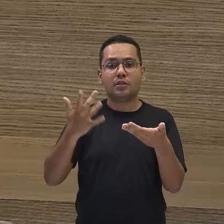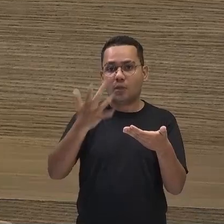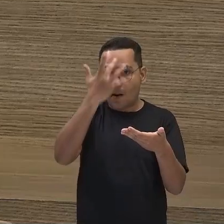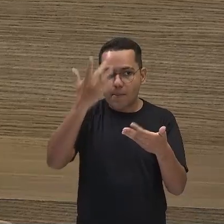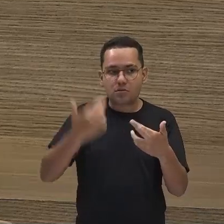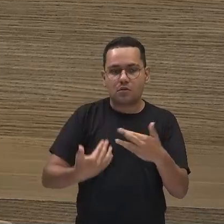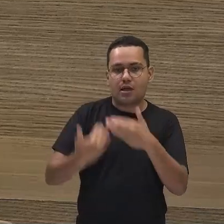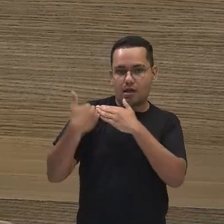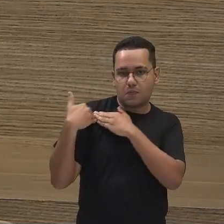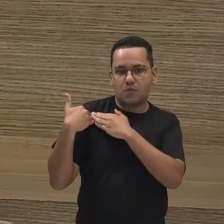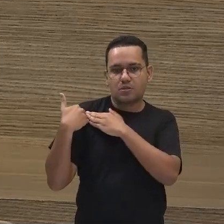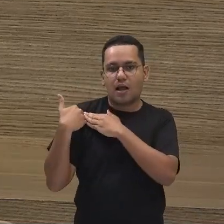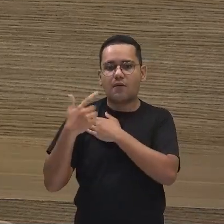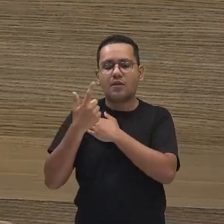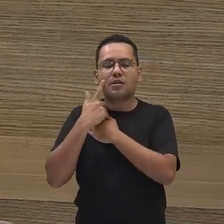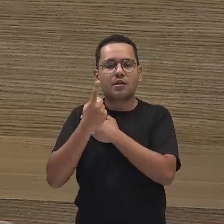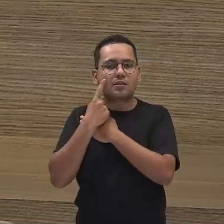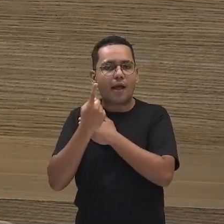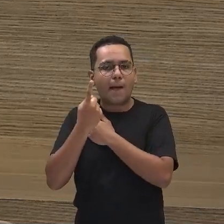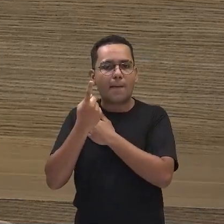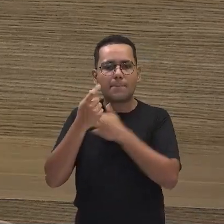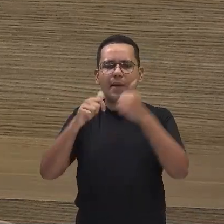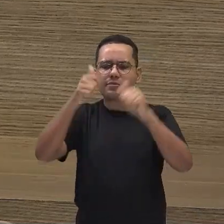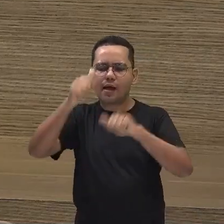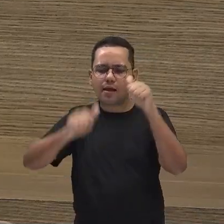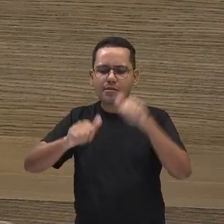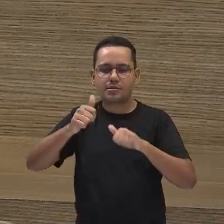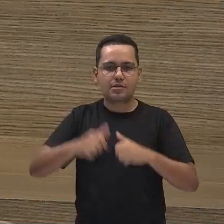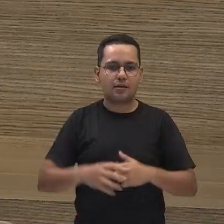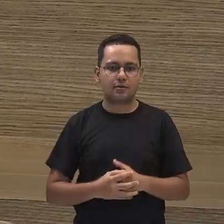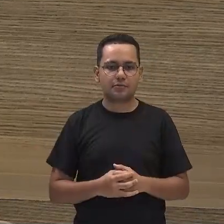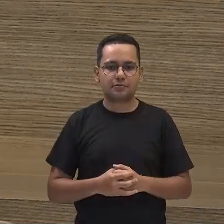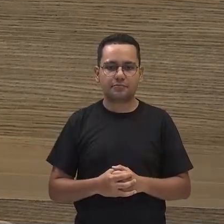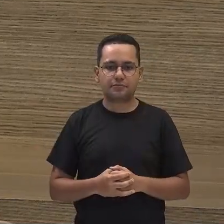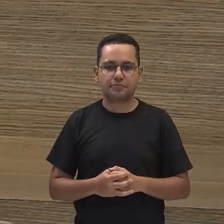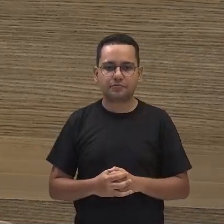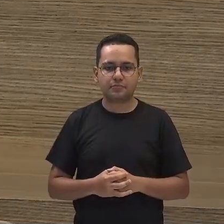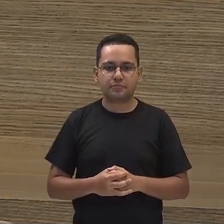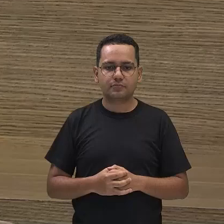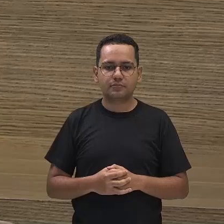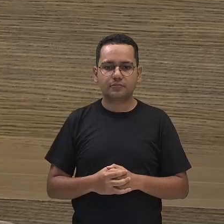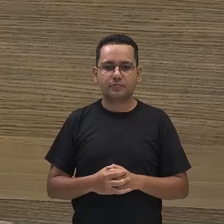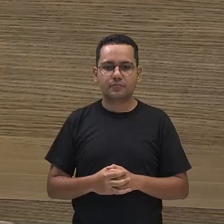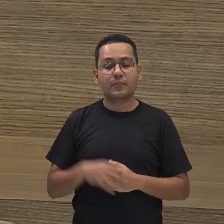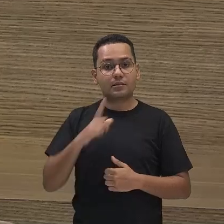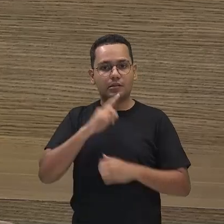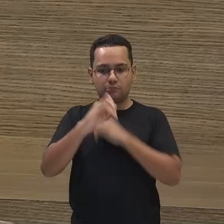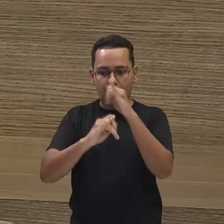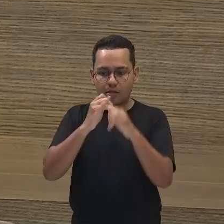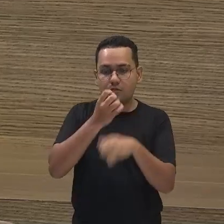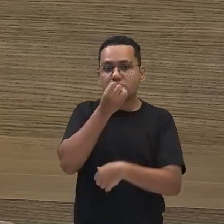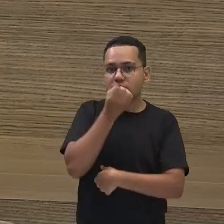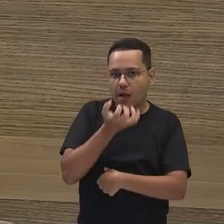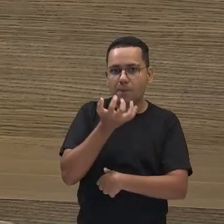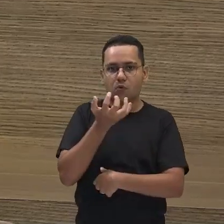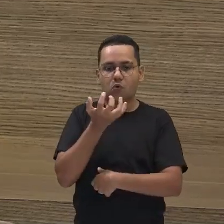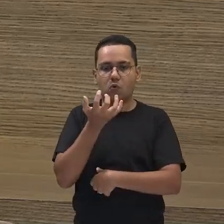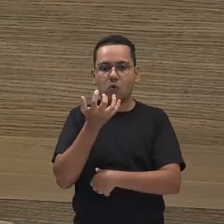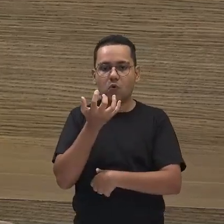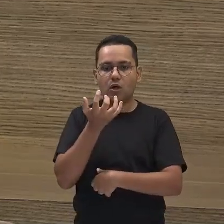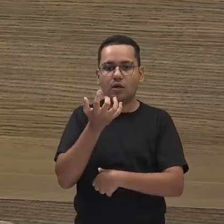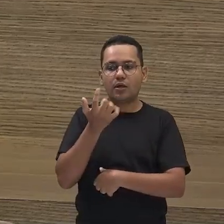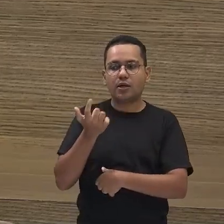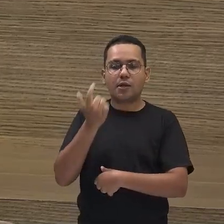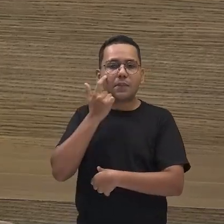está verificando a perca de dados, né, de pacote, está tudo ok, para poder dar um retorno para cá, para a gente poder dar